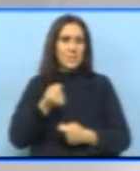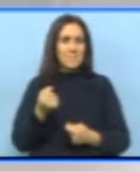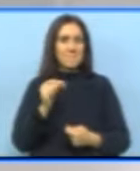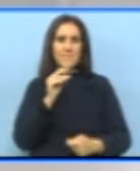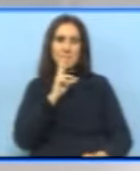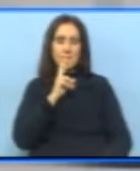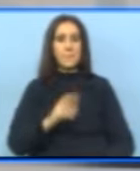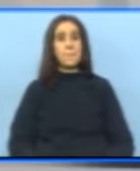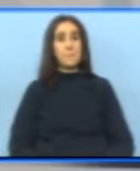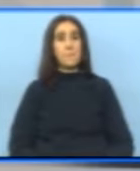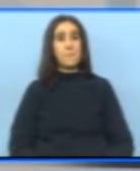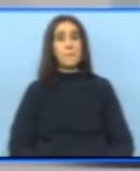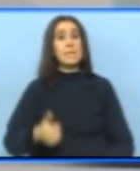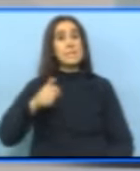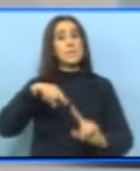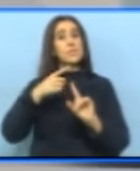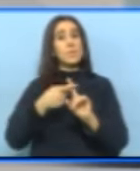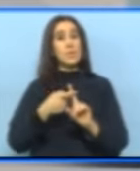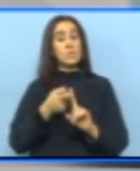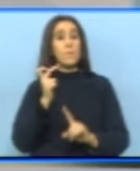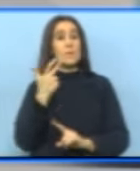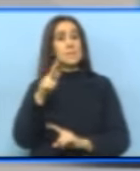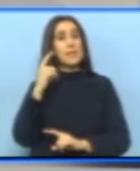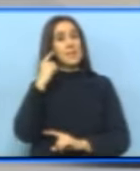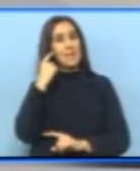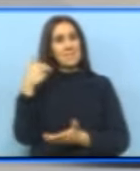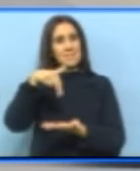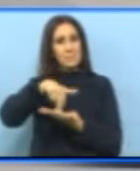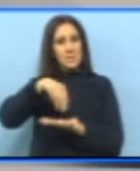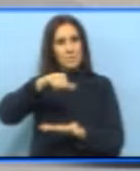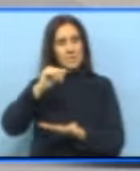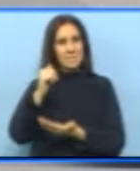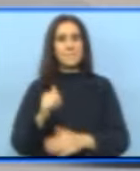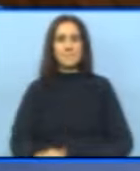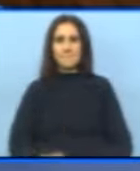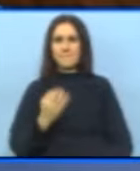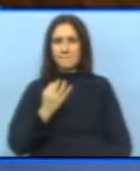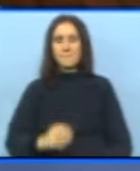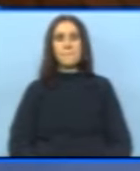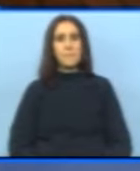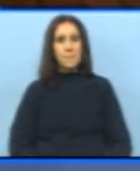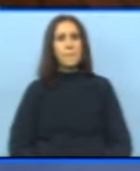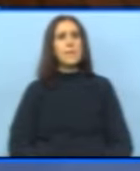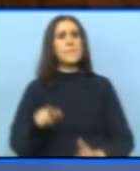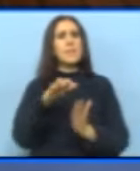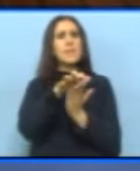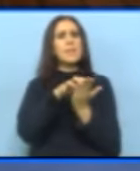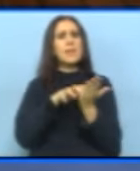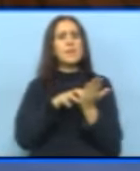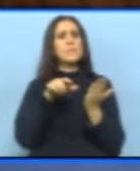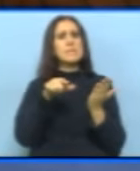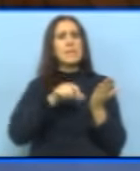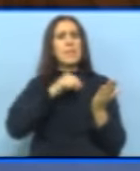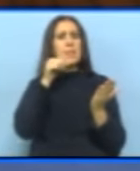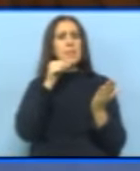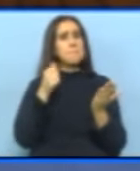Sobretudo, de facto, neste ano em que se celebra o centenário das aparições. E sempre. E estes textos que se escutam, enfim,